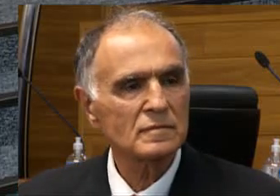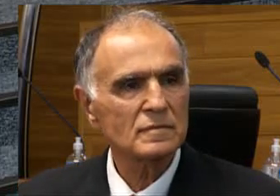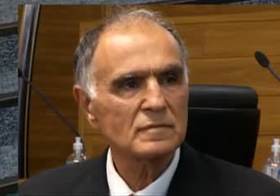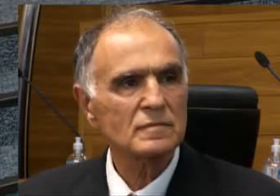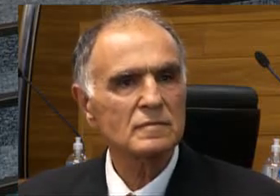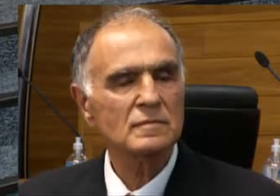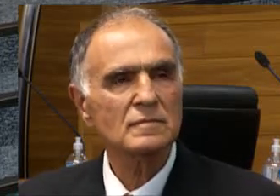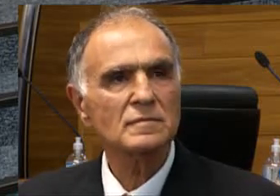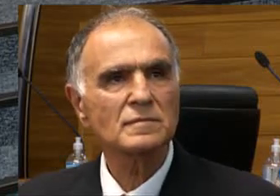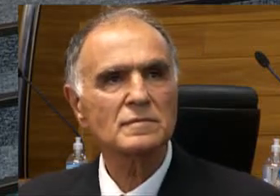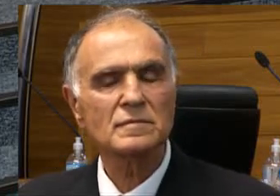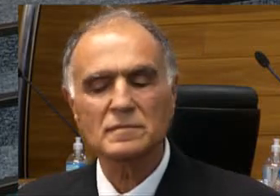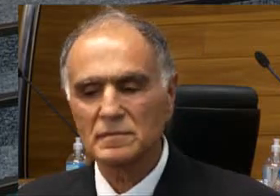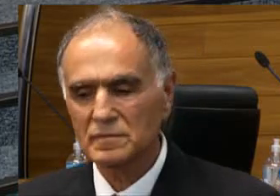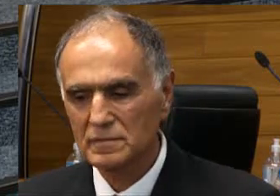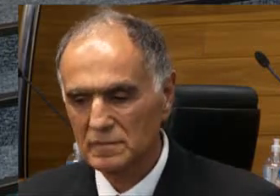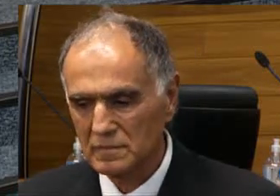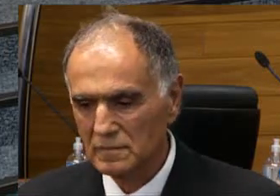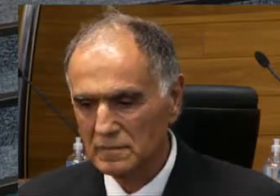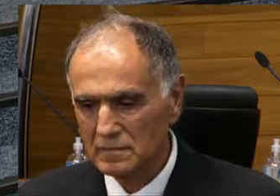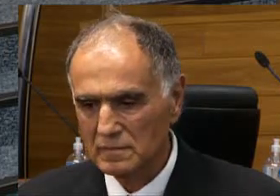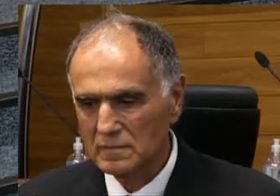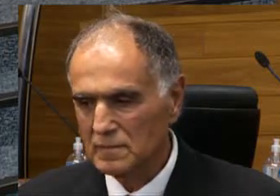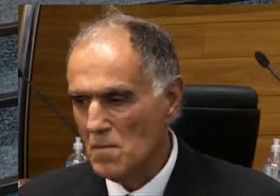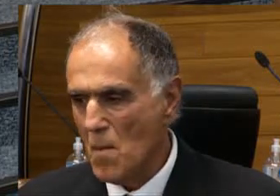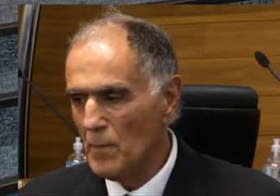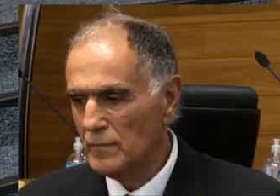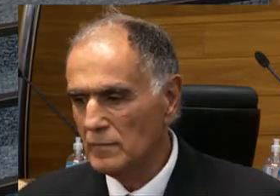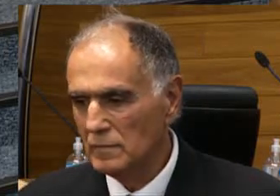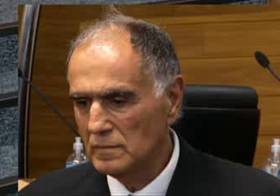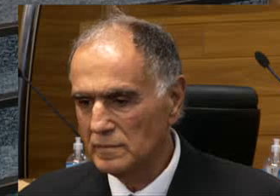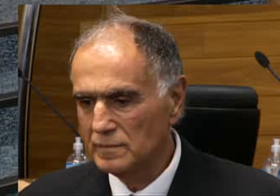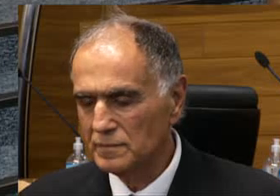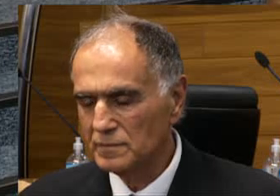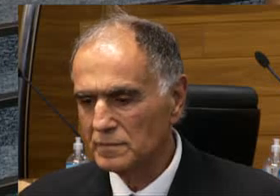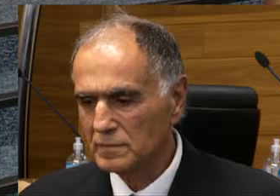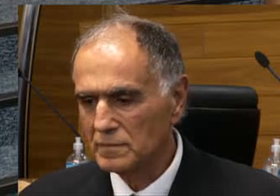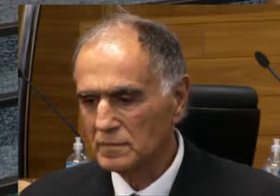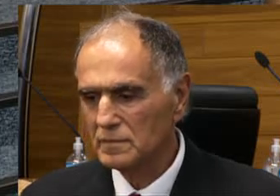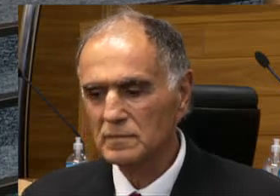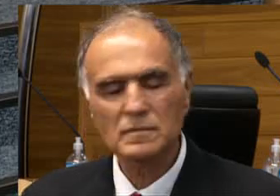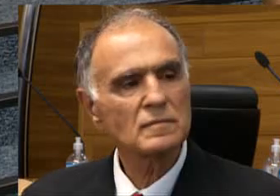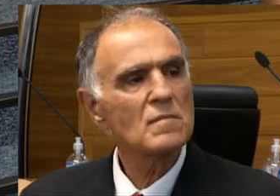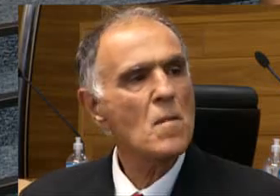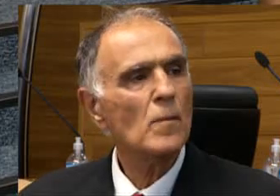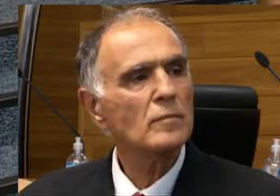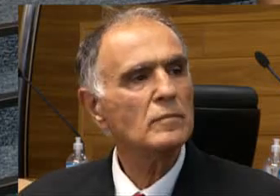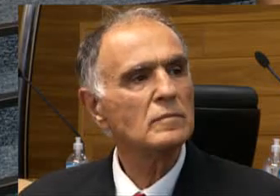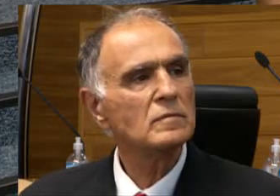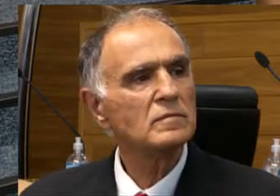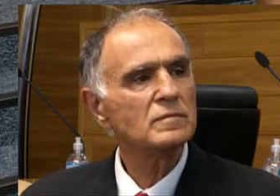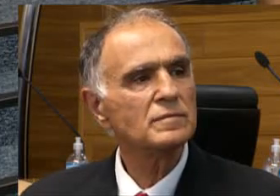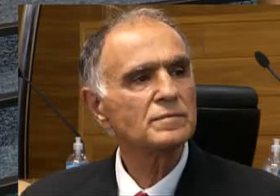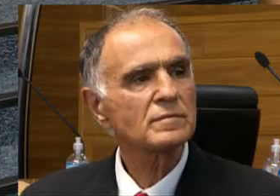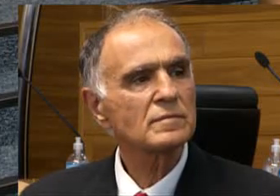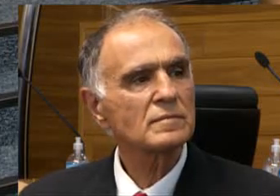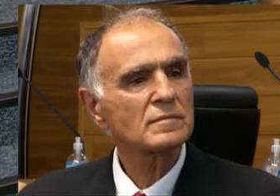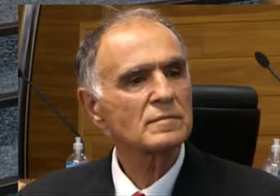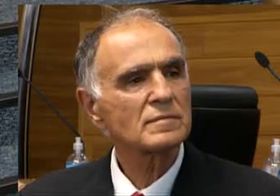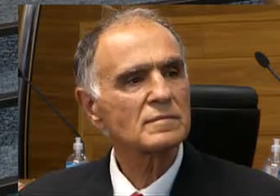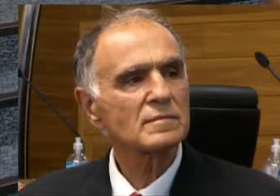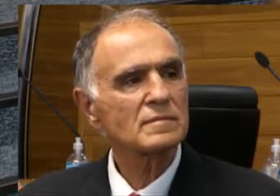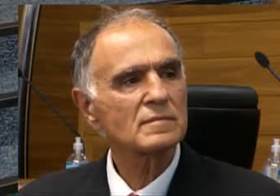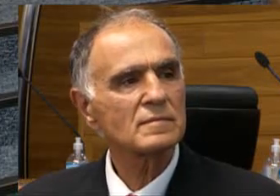cidadão é um exemplo de dedicação, retidão e de relevante contribuição para a sociedade, essa Casa de Leis concede ao doutor